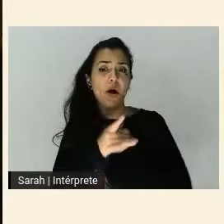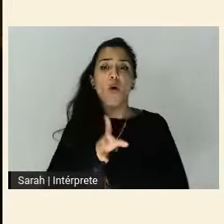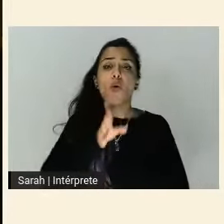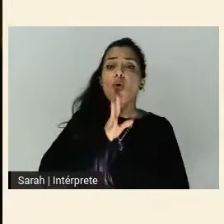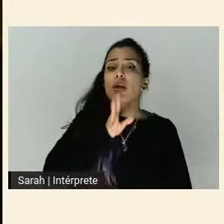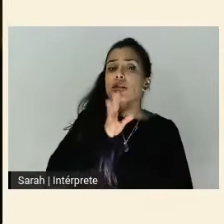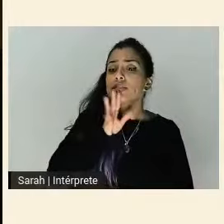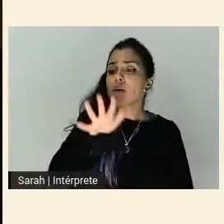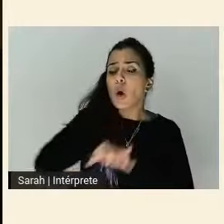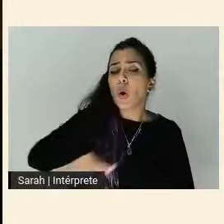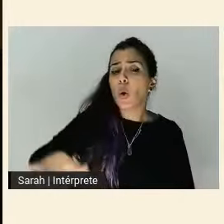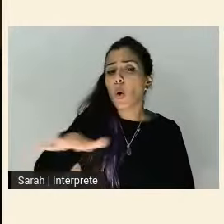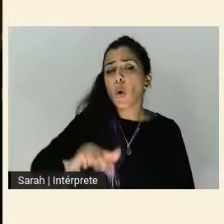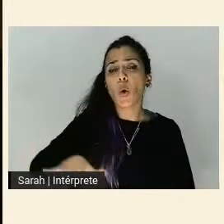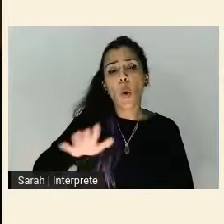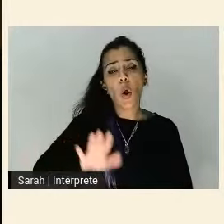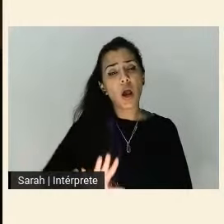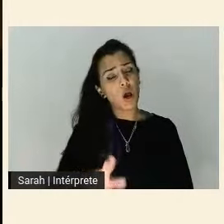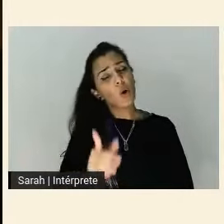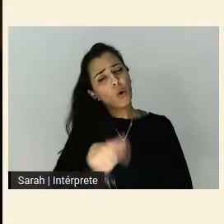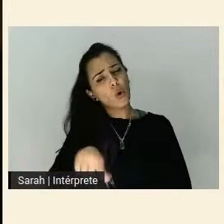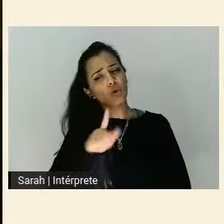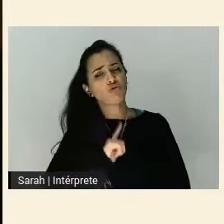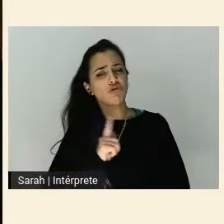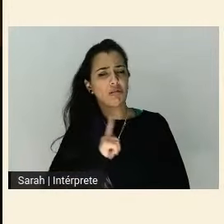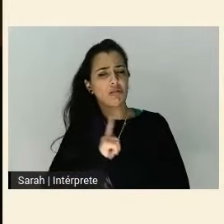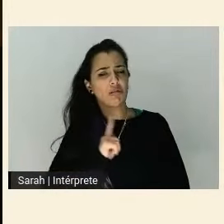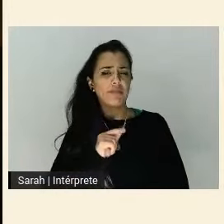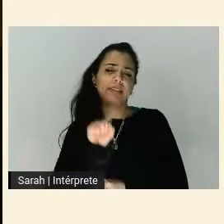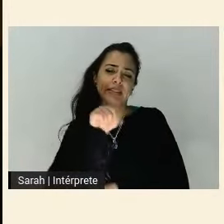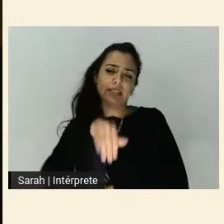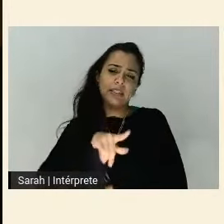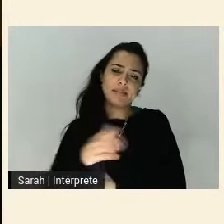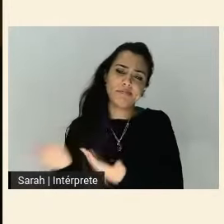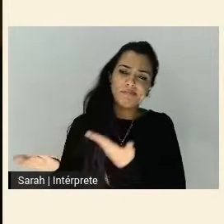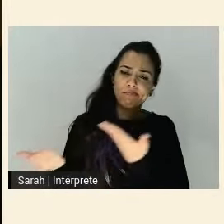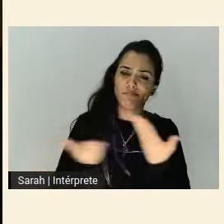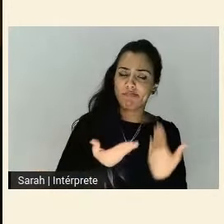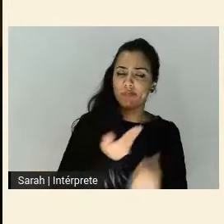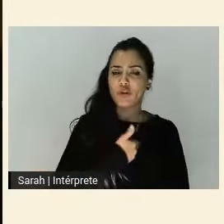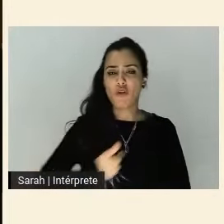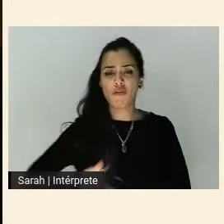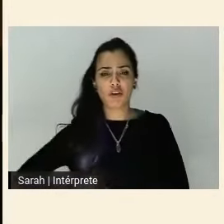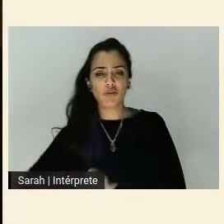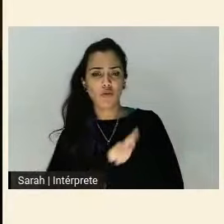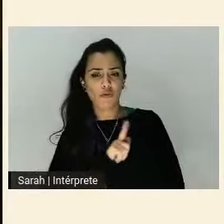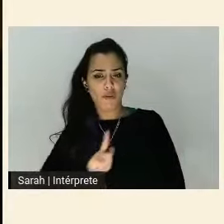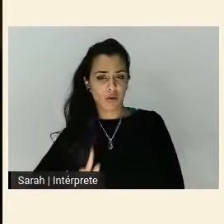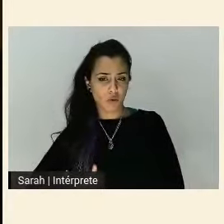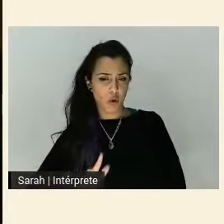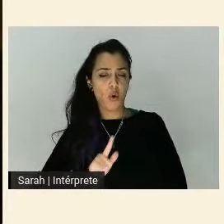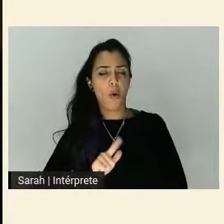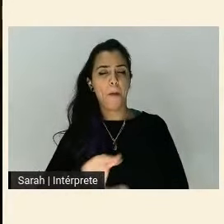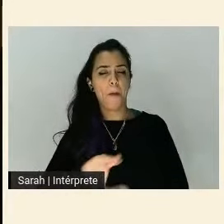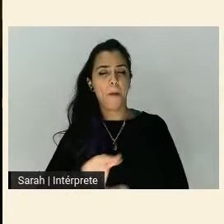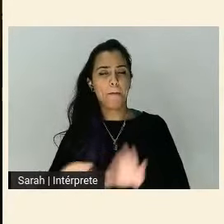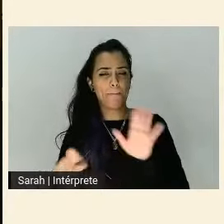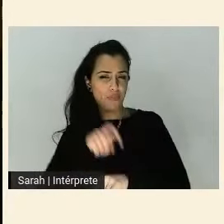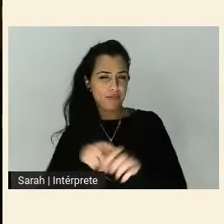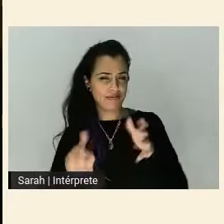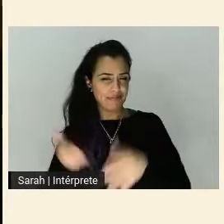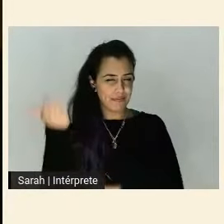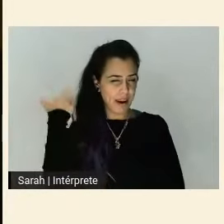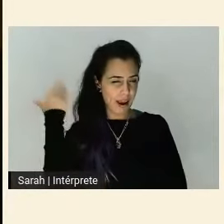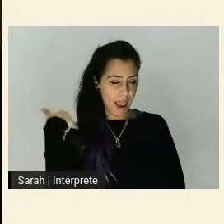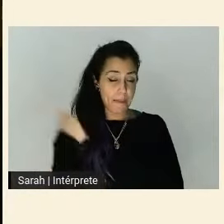local. Embora recepcionado pelo governador do estado, pelo prefeito da época, o intendente, o contato do